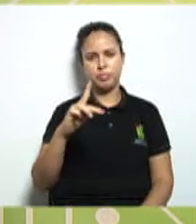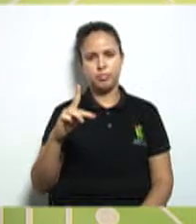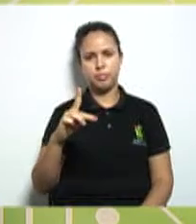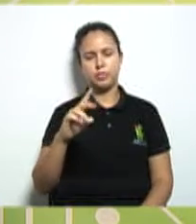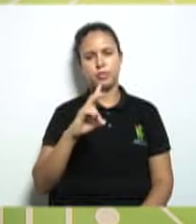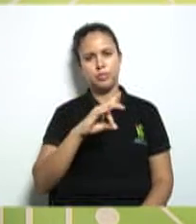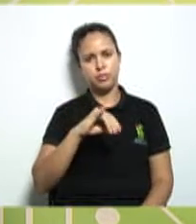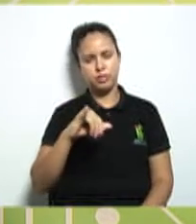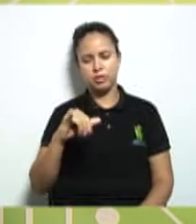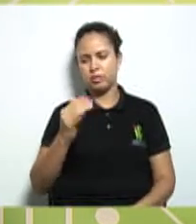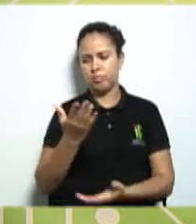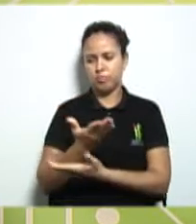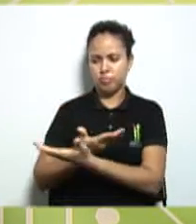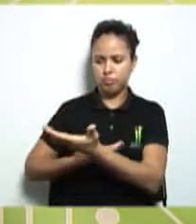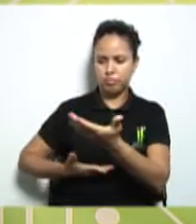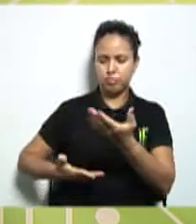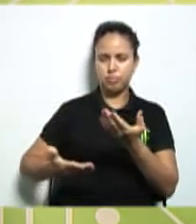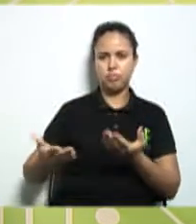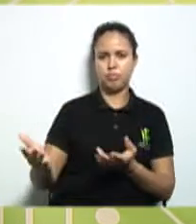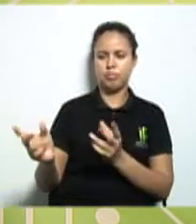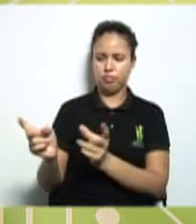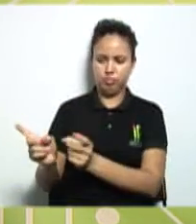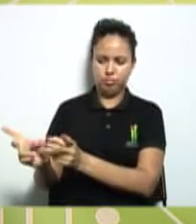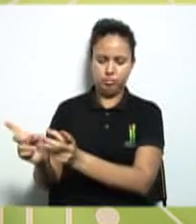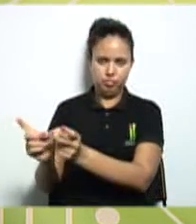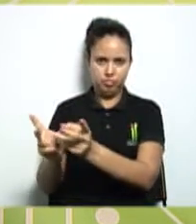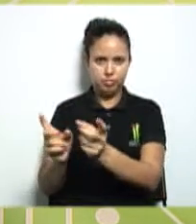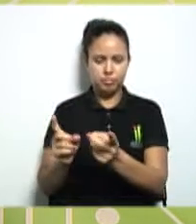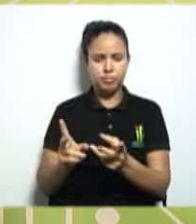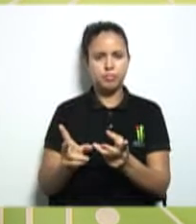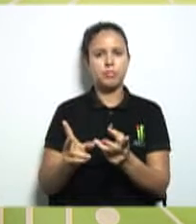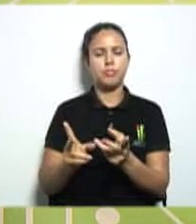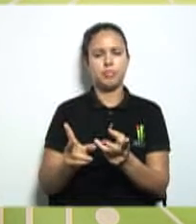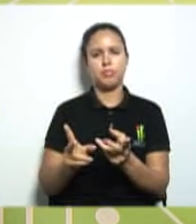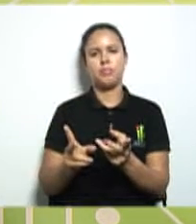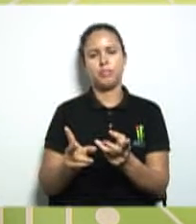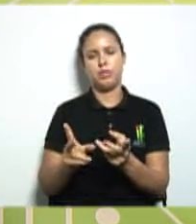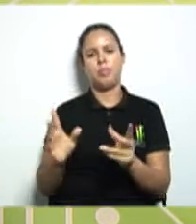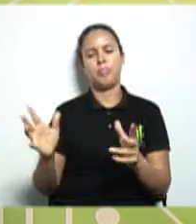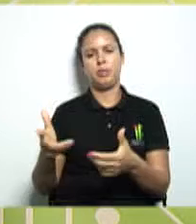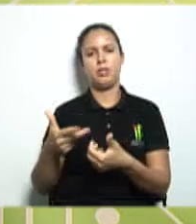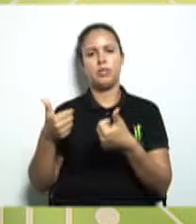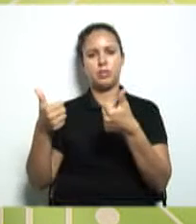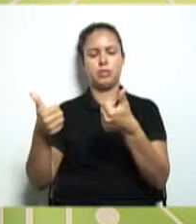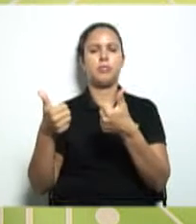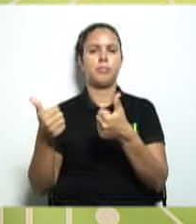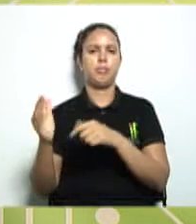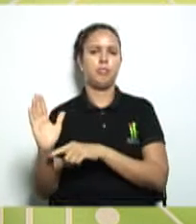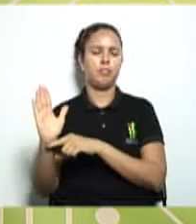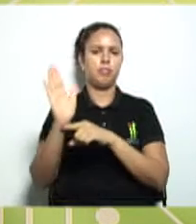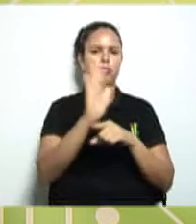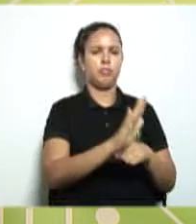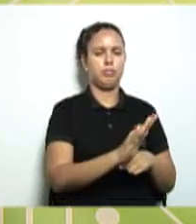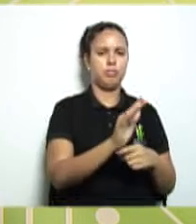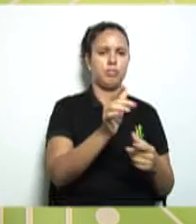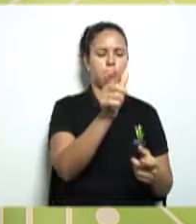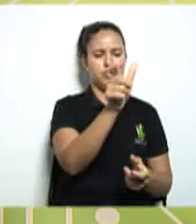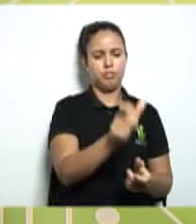produto no mercado, de forma mais vantajosa para esse